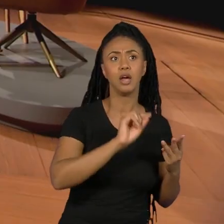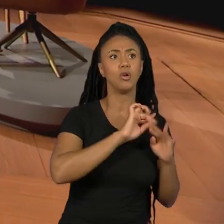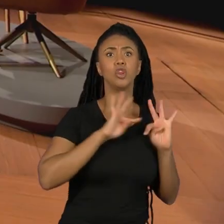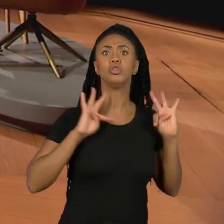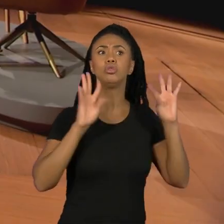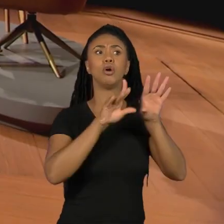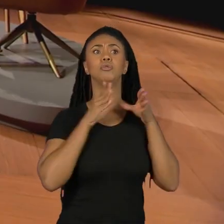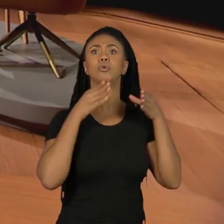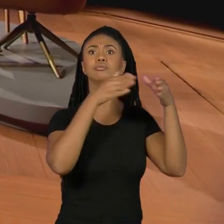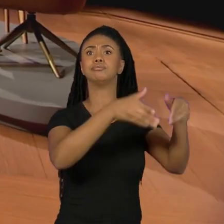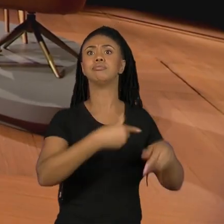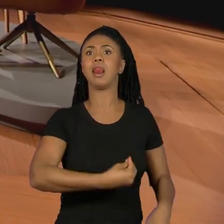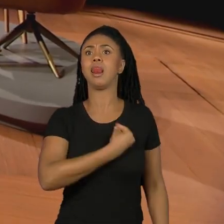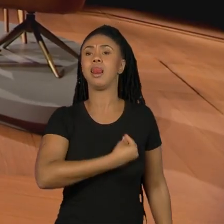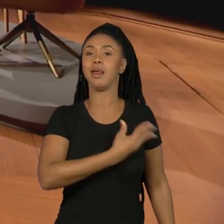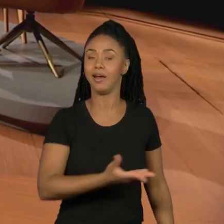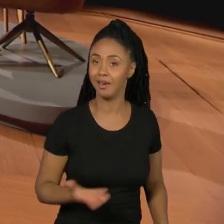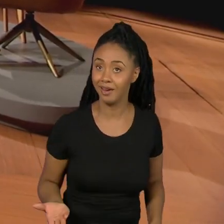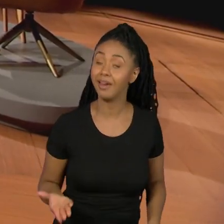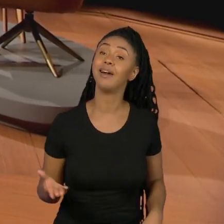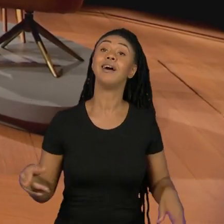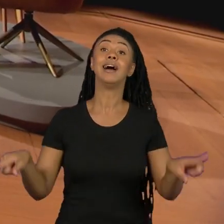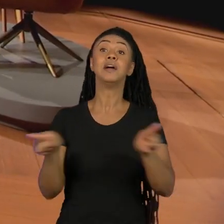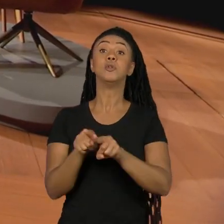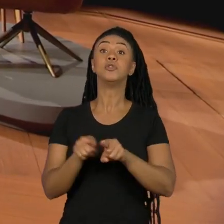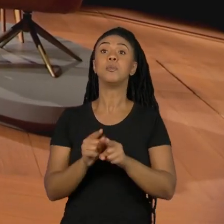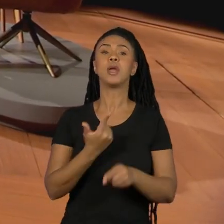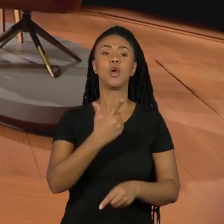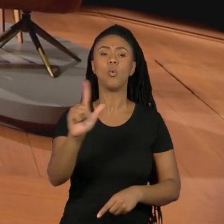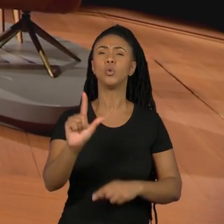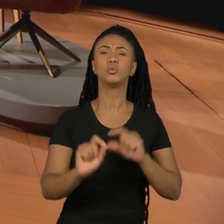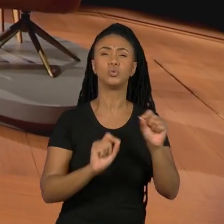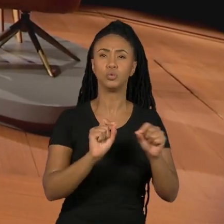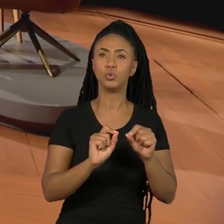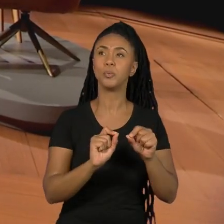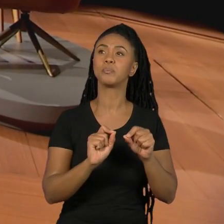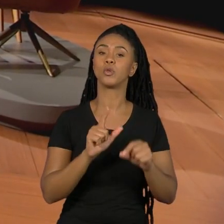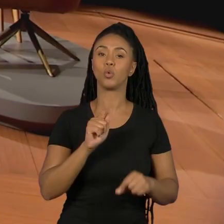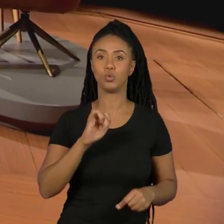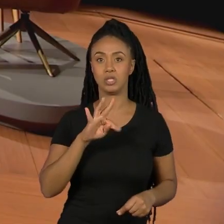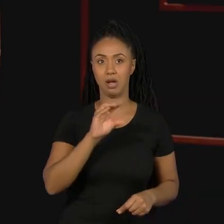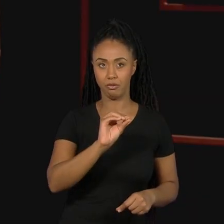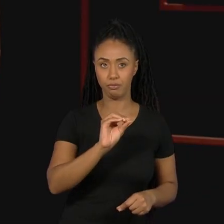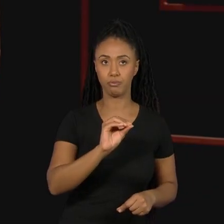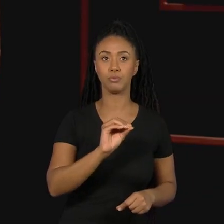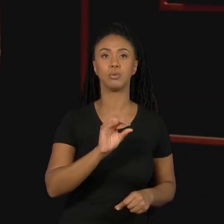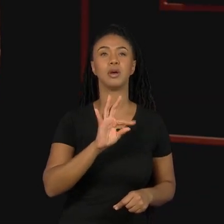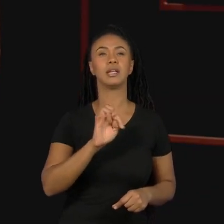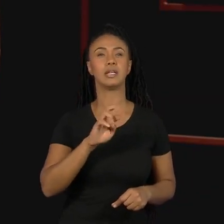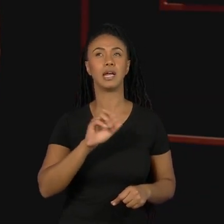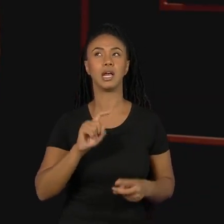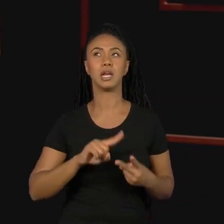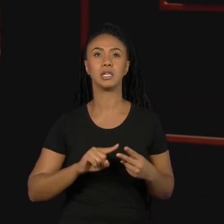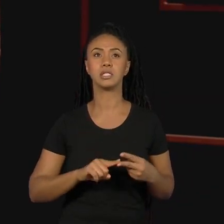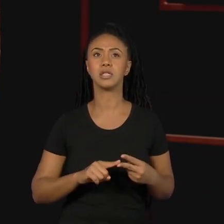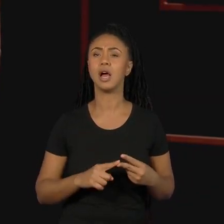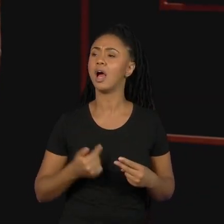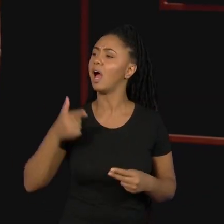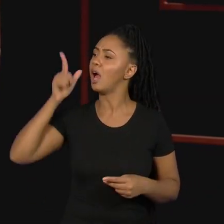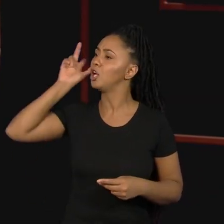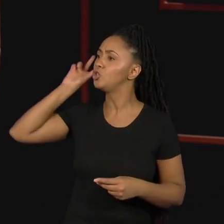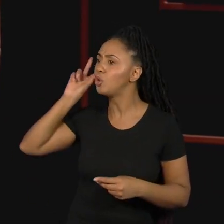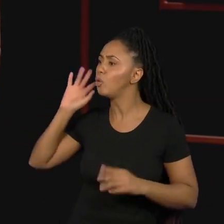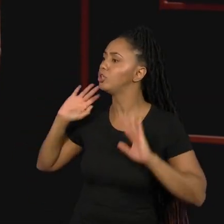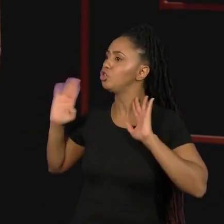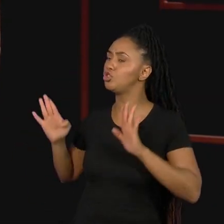Que maravilha. E uma banda que eu tinha acabado de conhecer, que era a Produção. E o Gustavo, baterista, falou, ó, Petit, antes de ontem o Júlio e o Caetano se